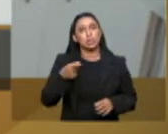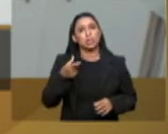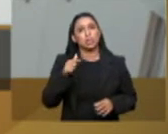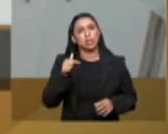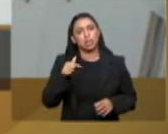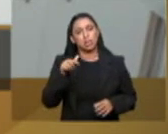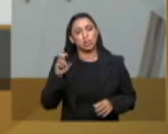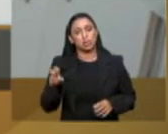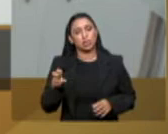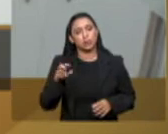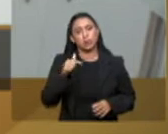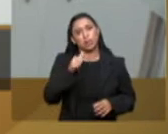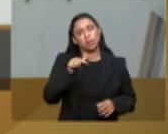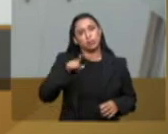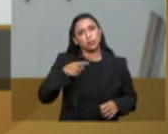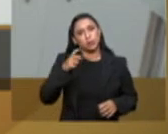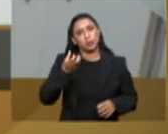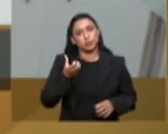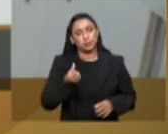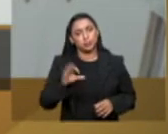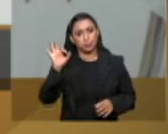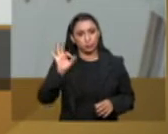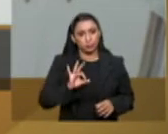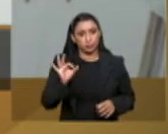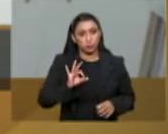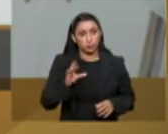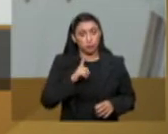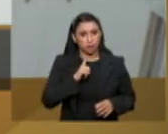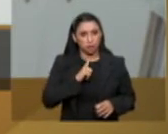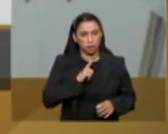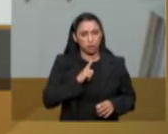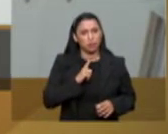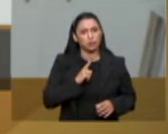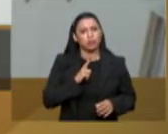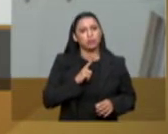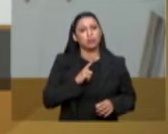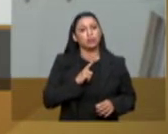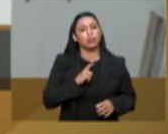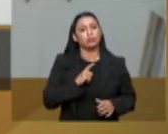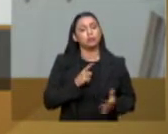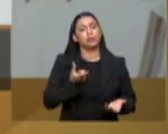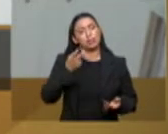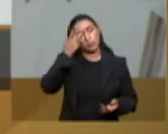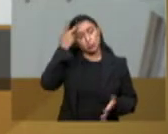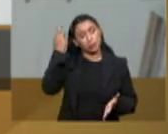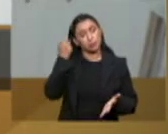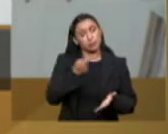1,65% e 7,6%. Ou seja, um agravamento da situação dos contribuintes,